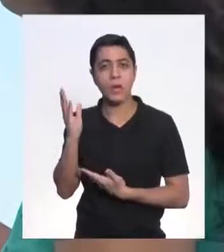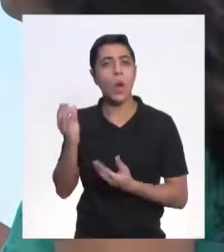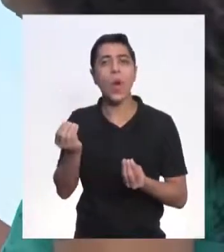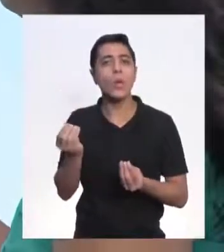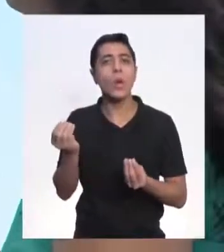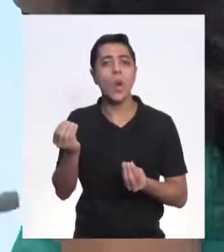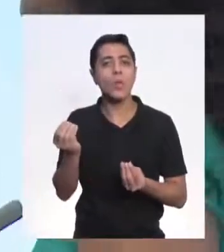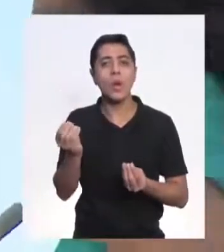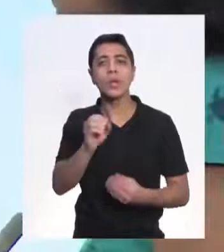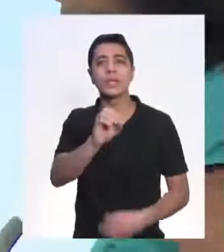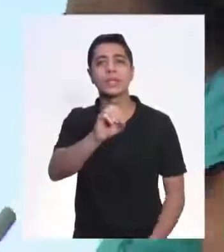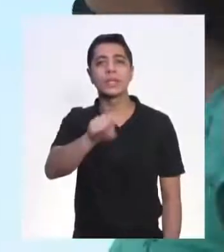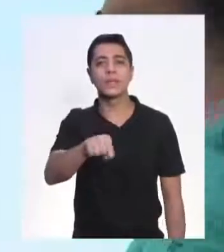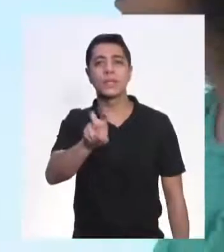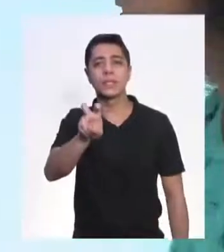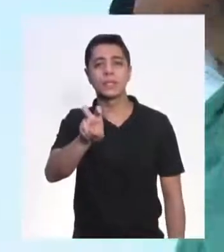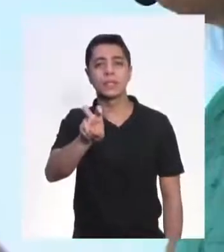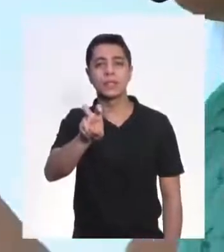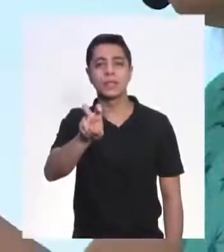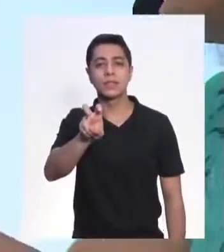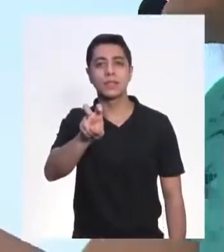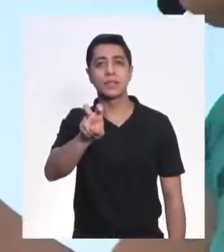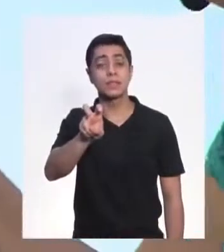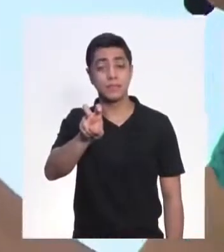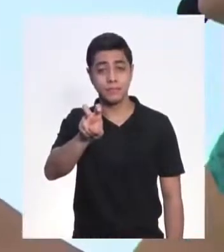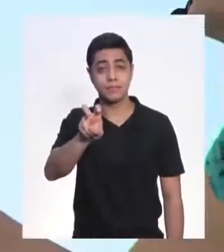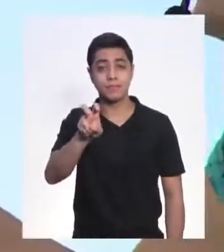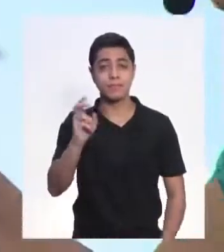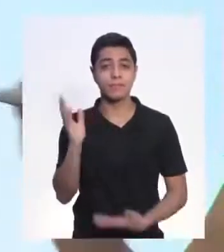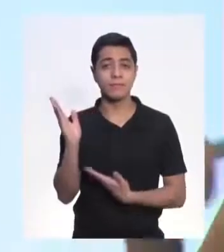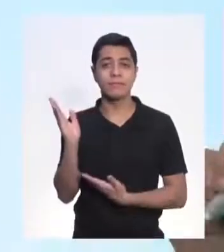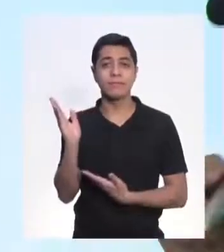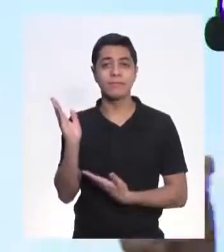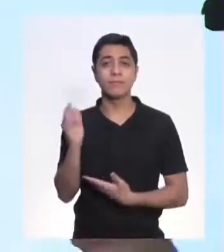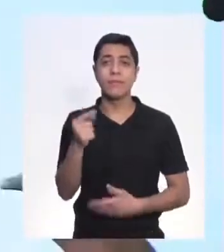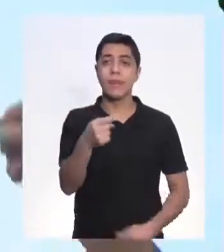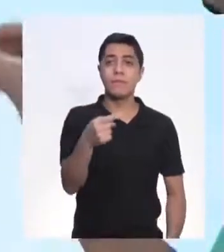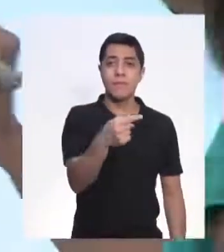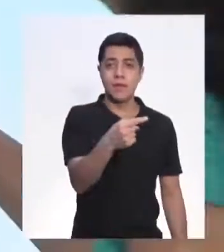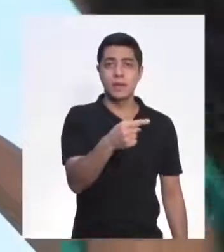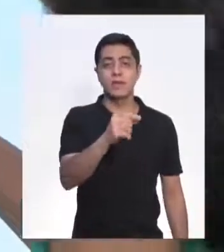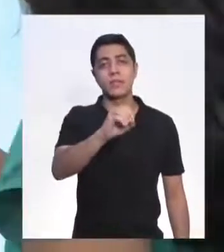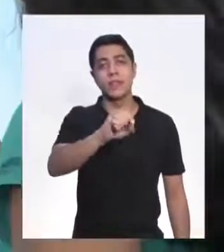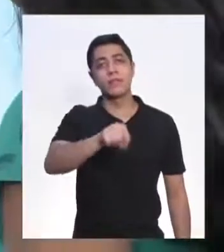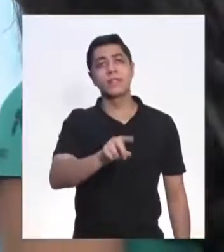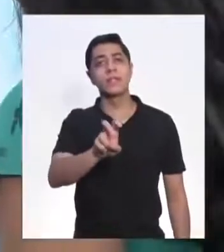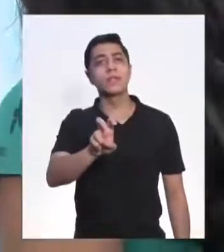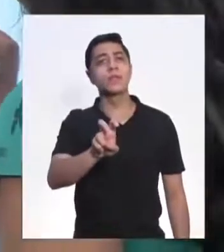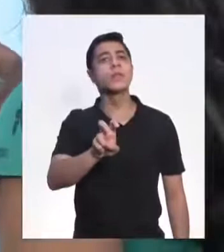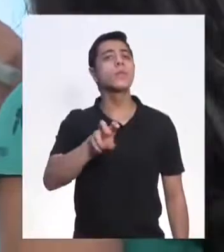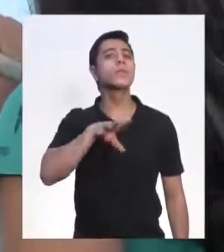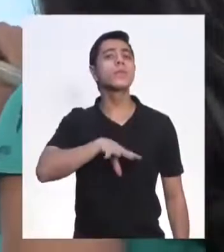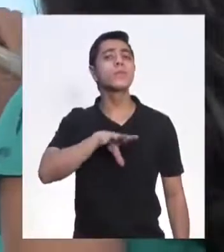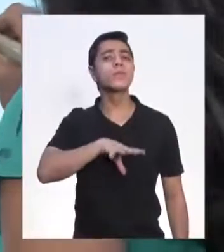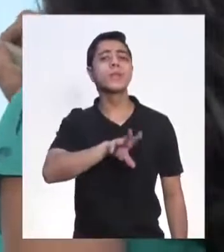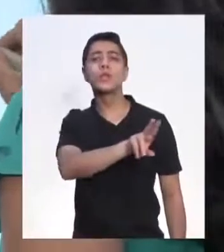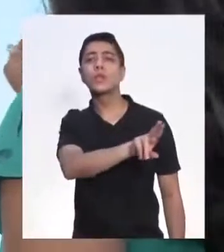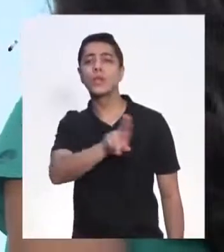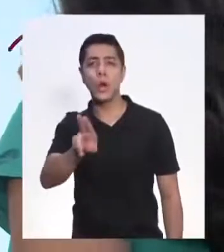0,5, que matematicamente são menos 5 décimos. Então, vai por